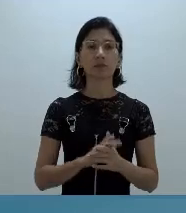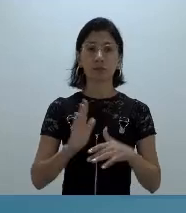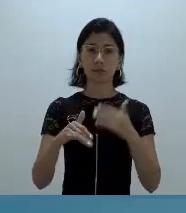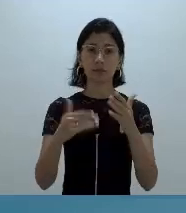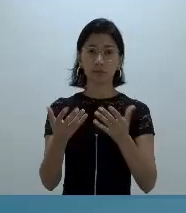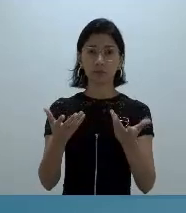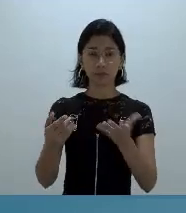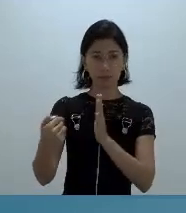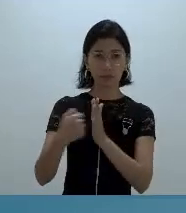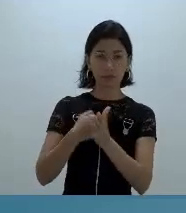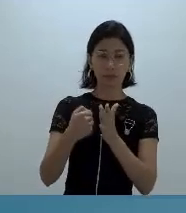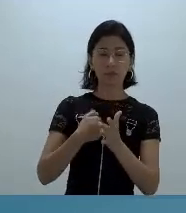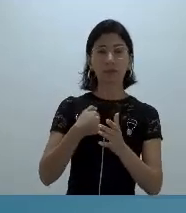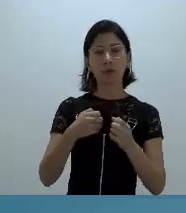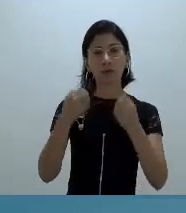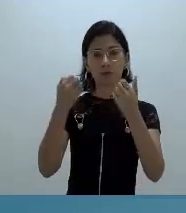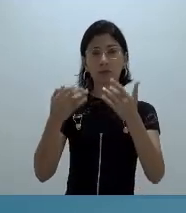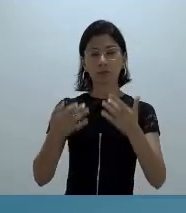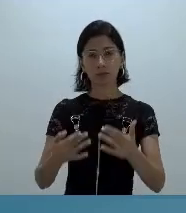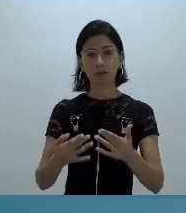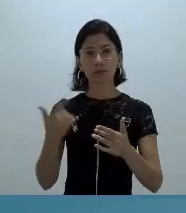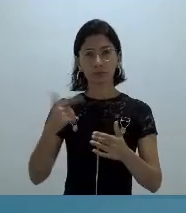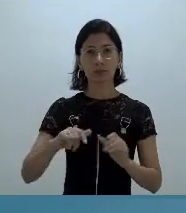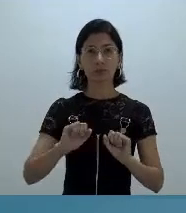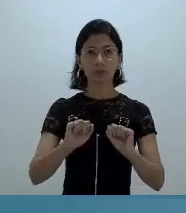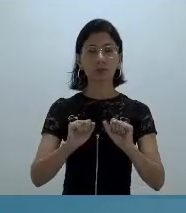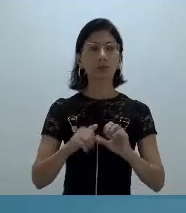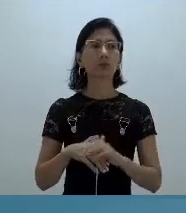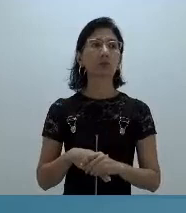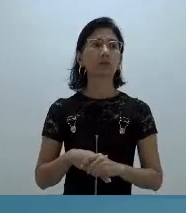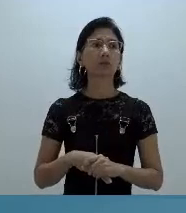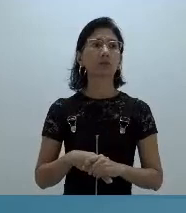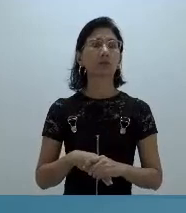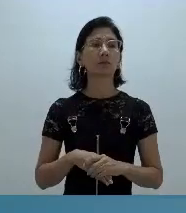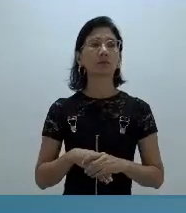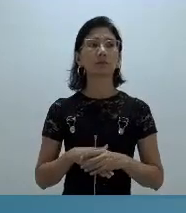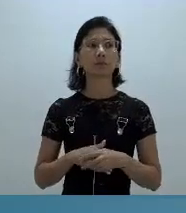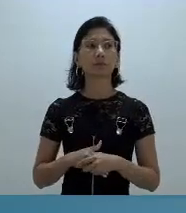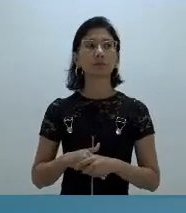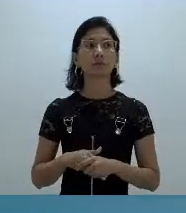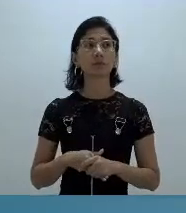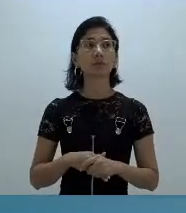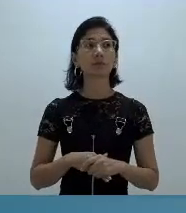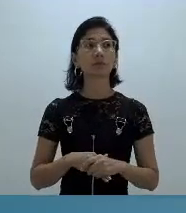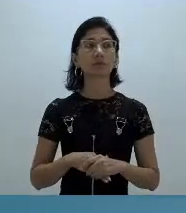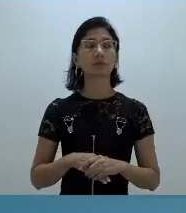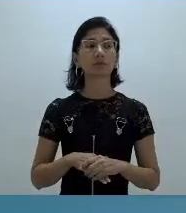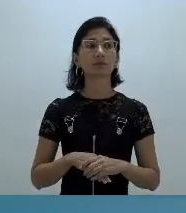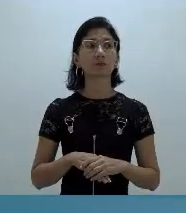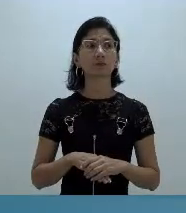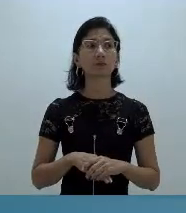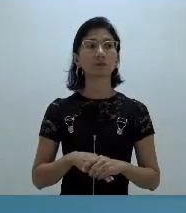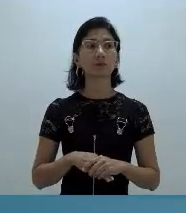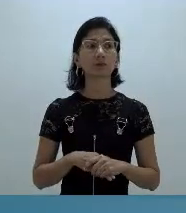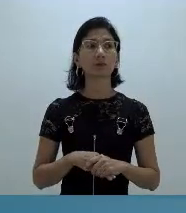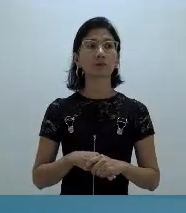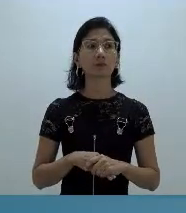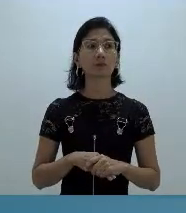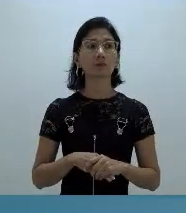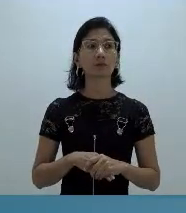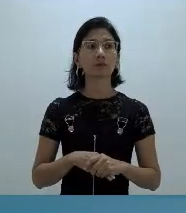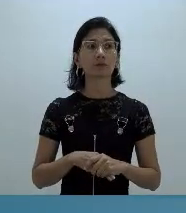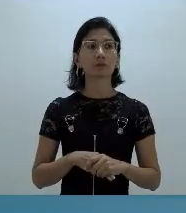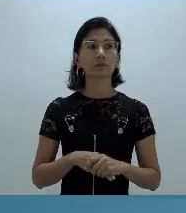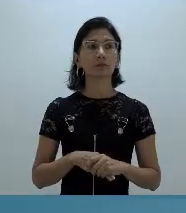fato. Muito obrigado pela atenção. Doutor, o o